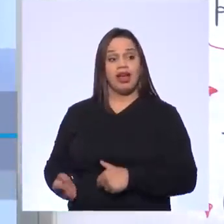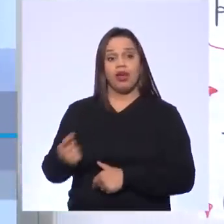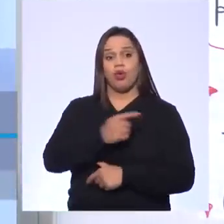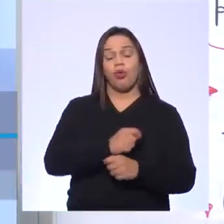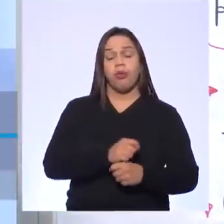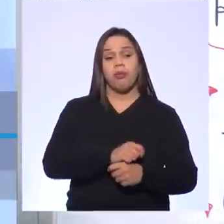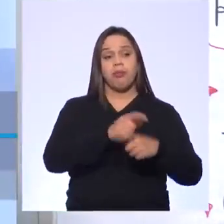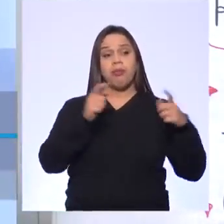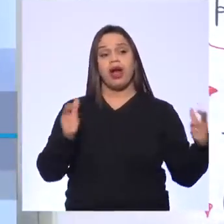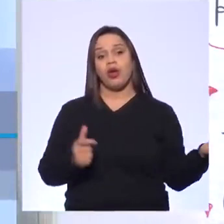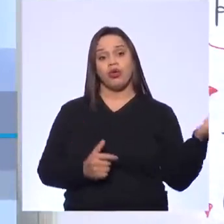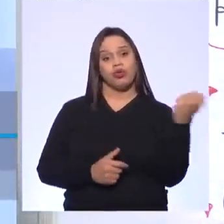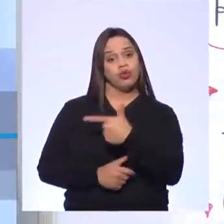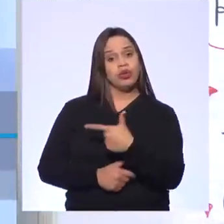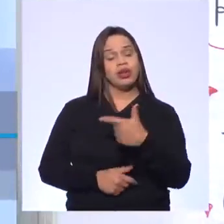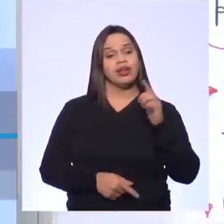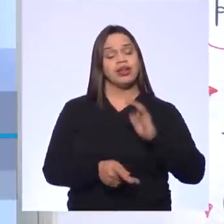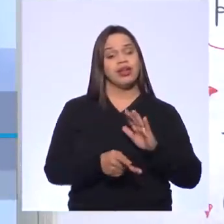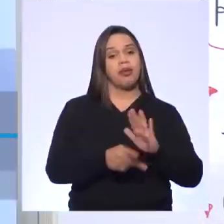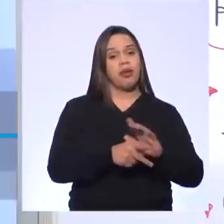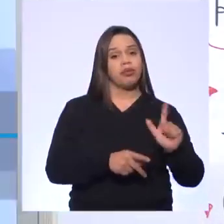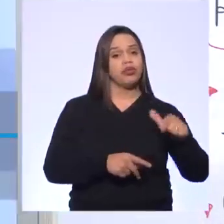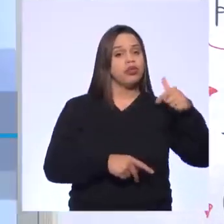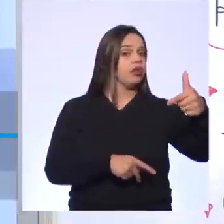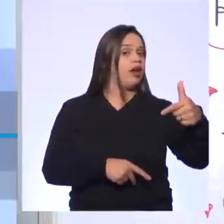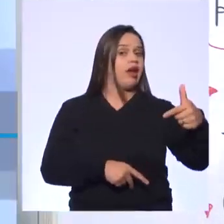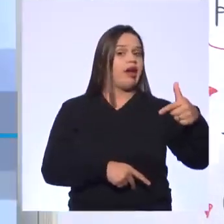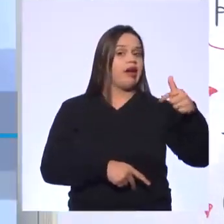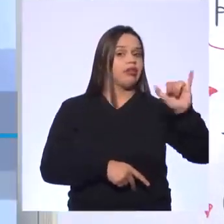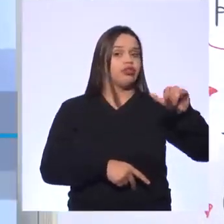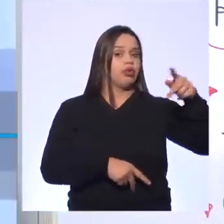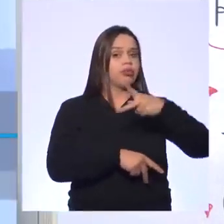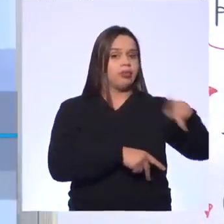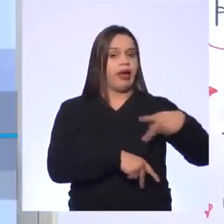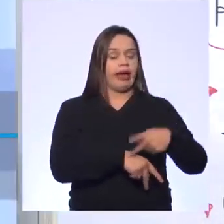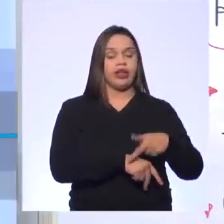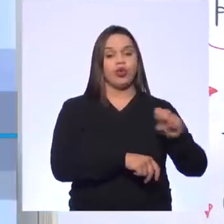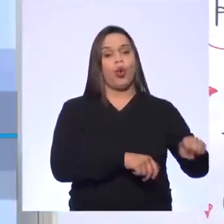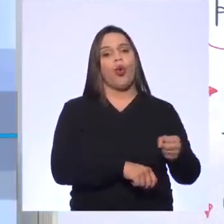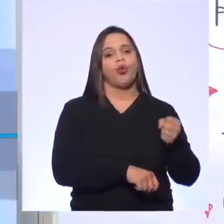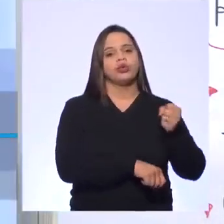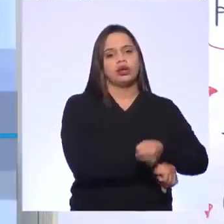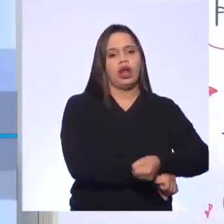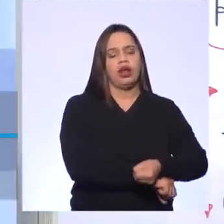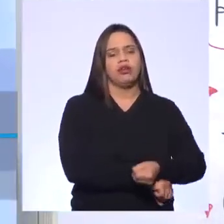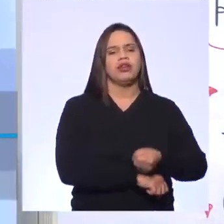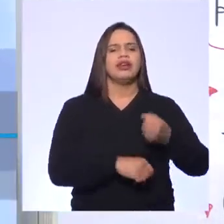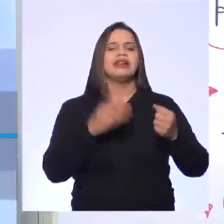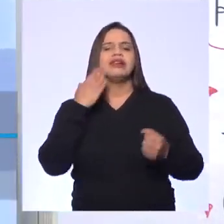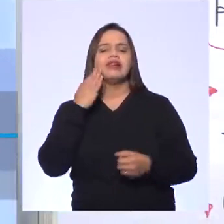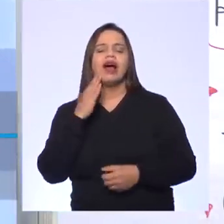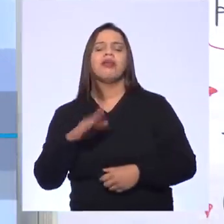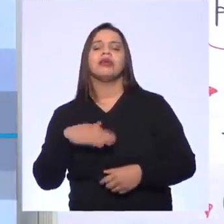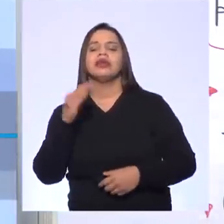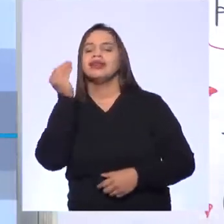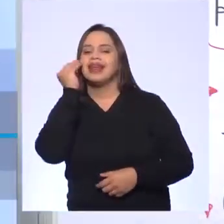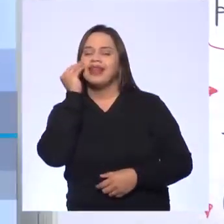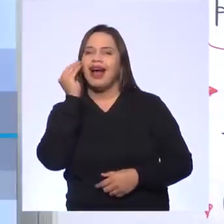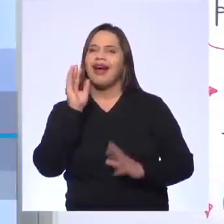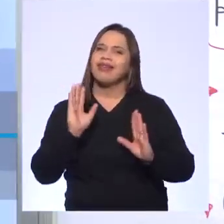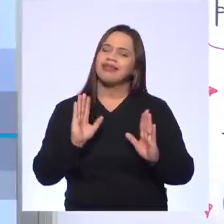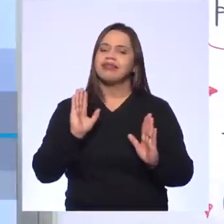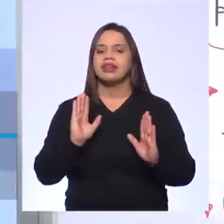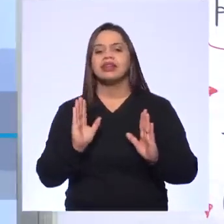são considerados estrangeiros e escravos. Ainda assim, Augustus ele até tentou respeitar as diferenças,